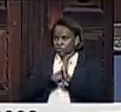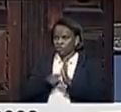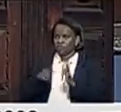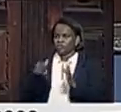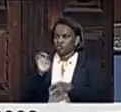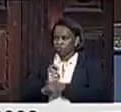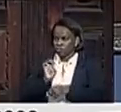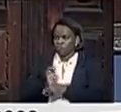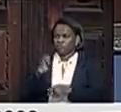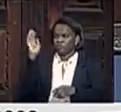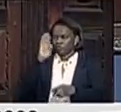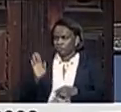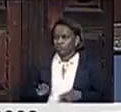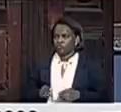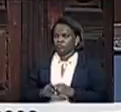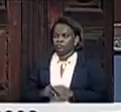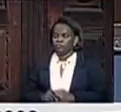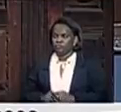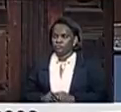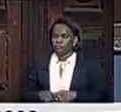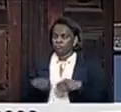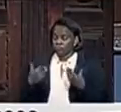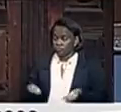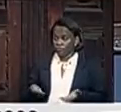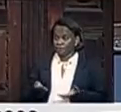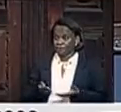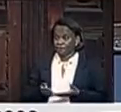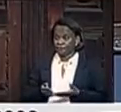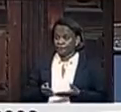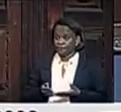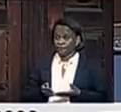Estado e a Constituição Federal. Portanto,